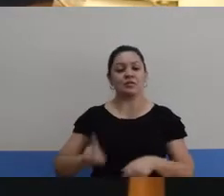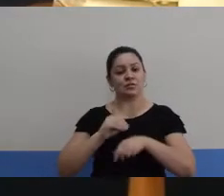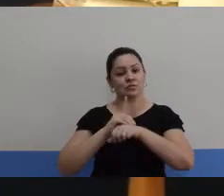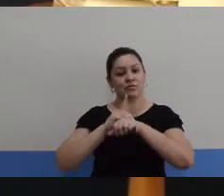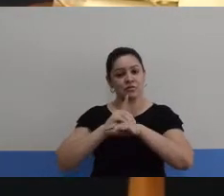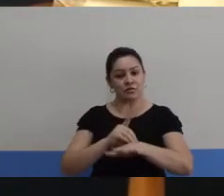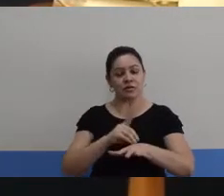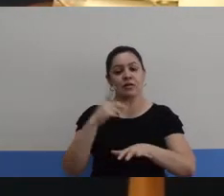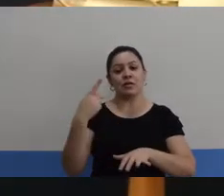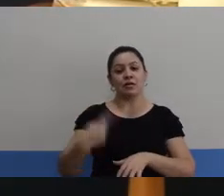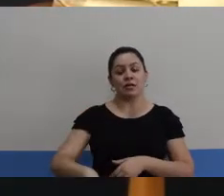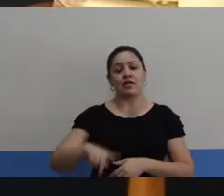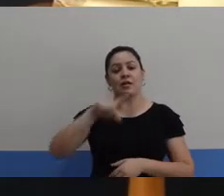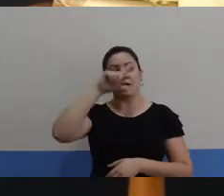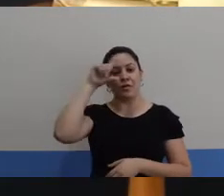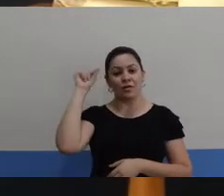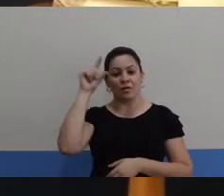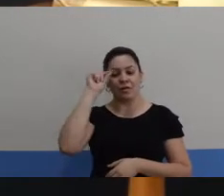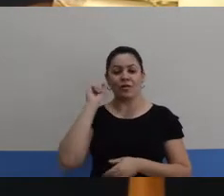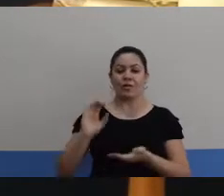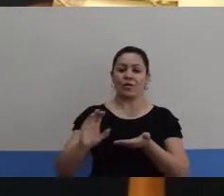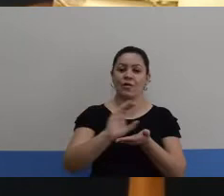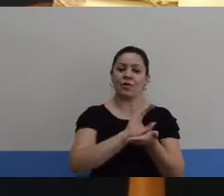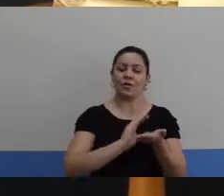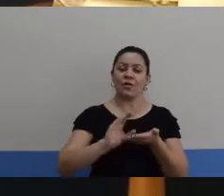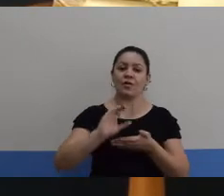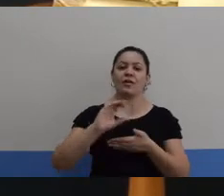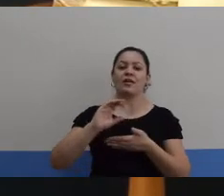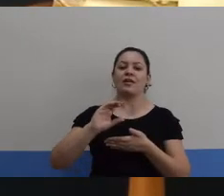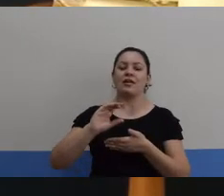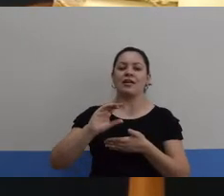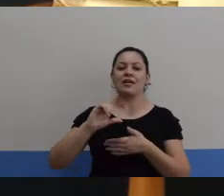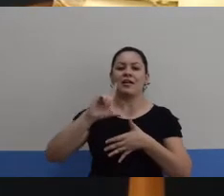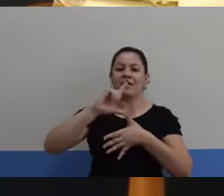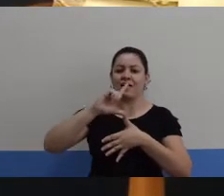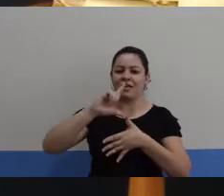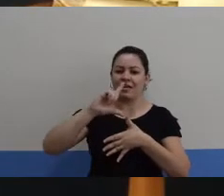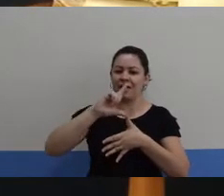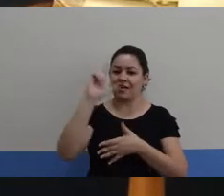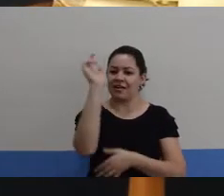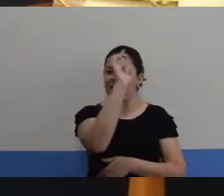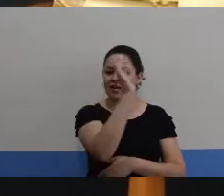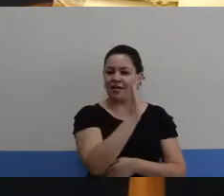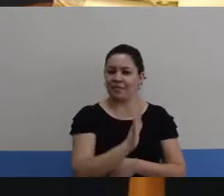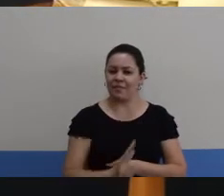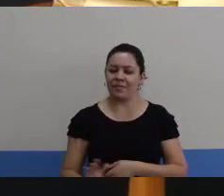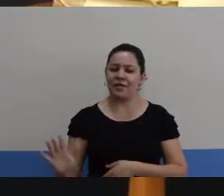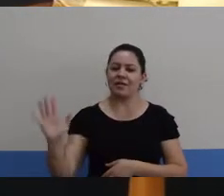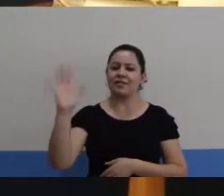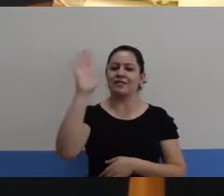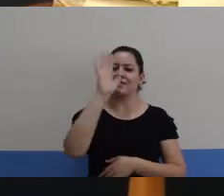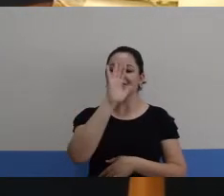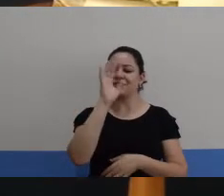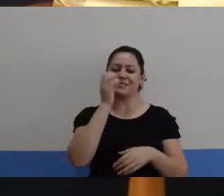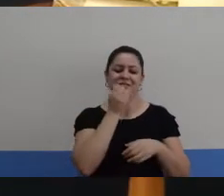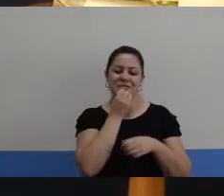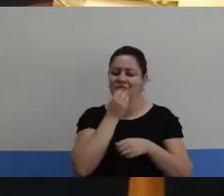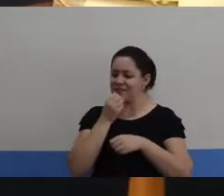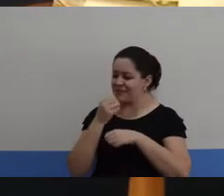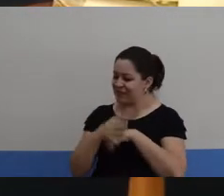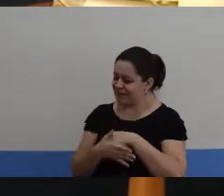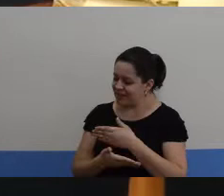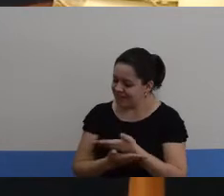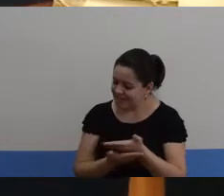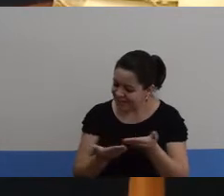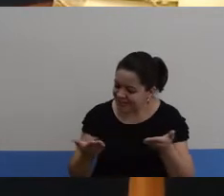de Guarapuava, do Conselho Nacional do Laicato do Brasil. Boa noite, José Lima. Boa noite, Mateus. Boa